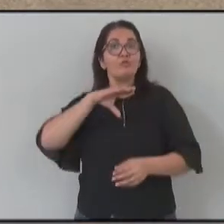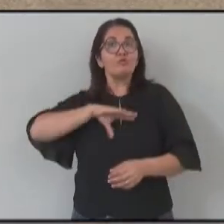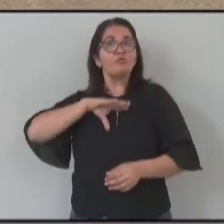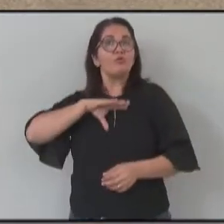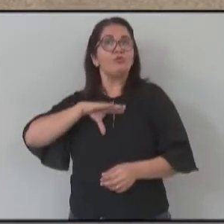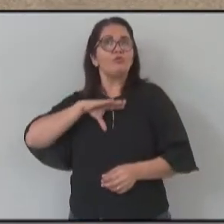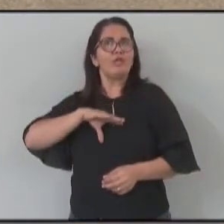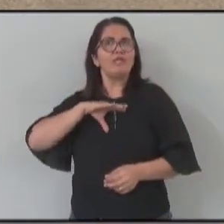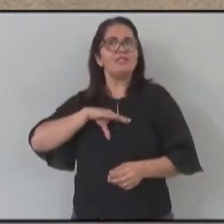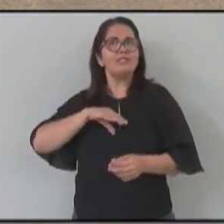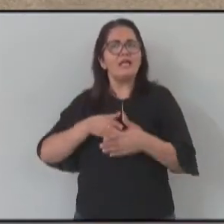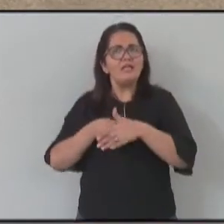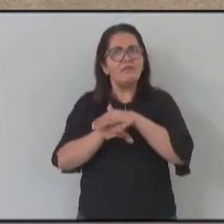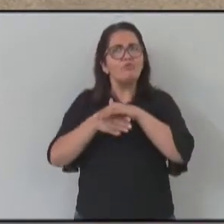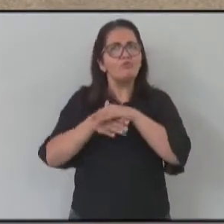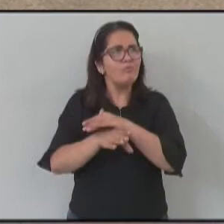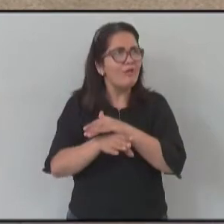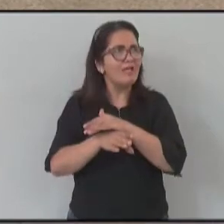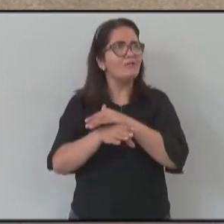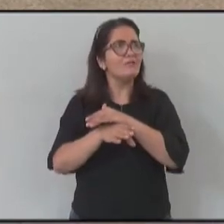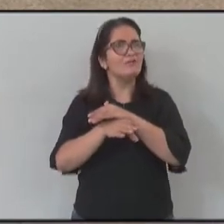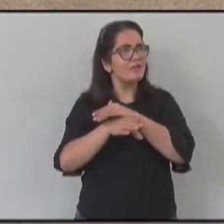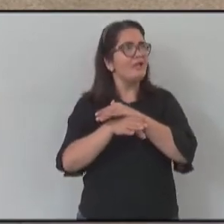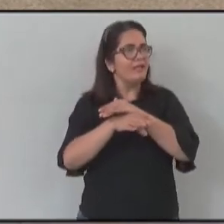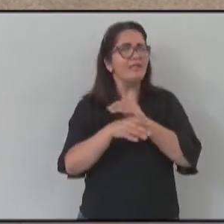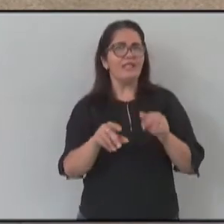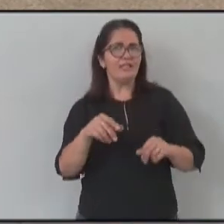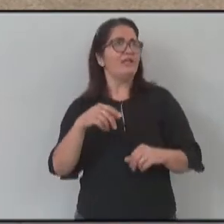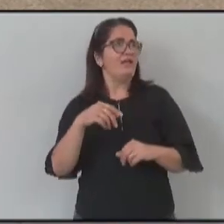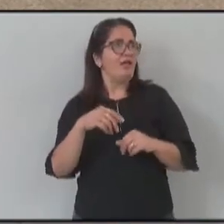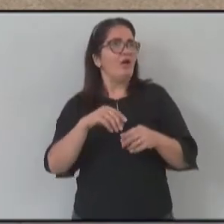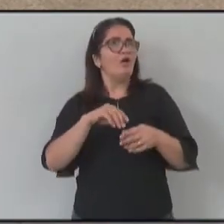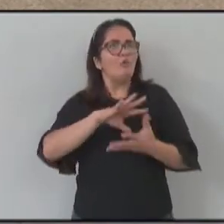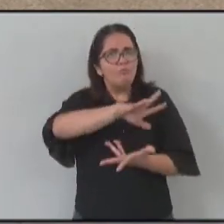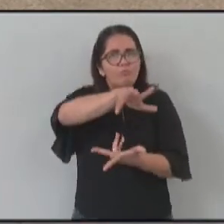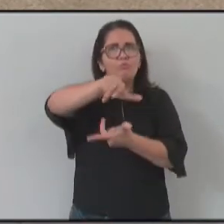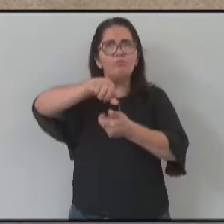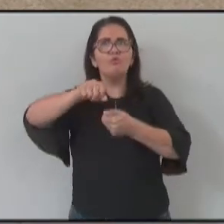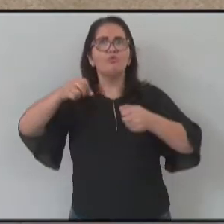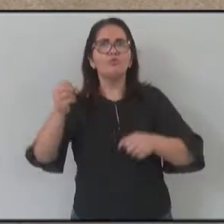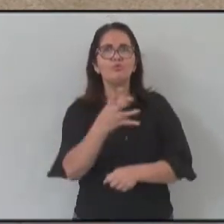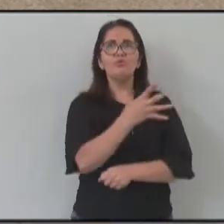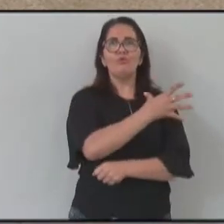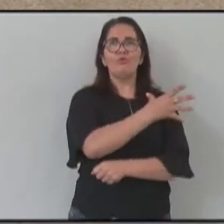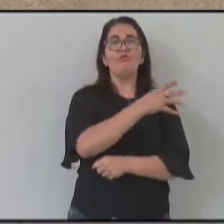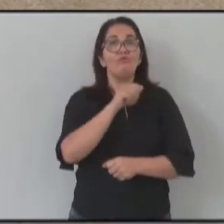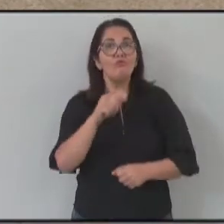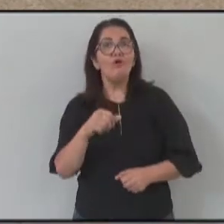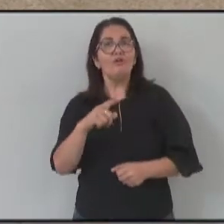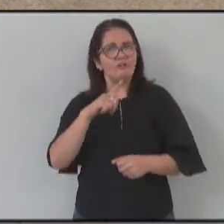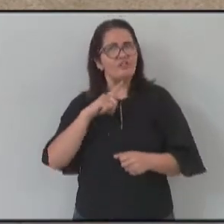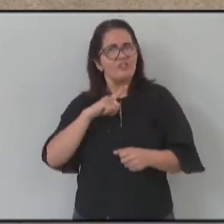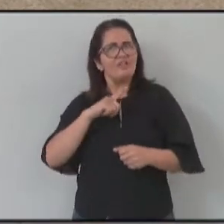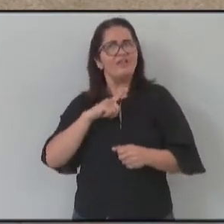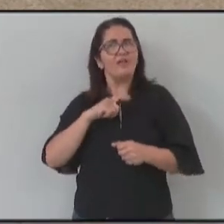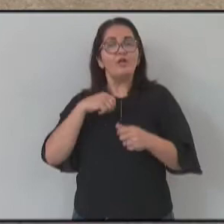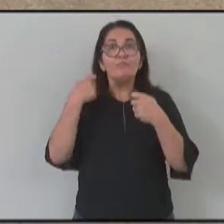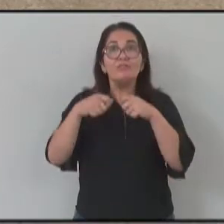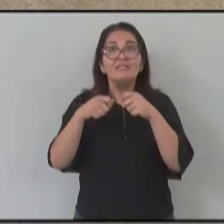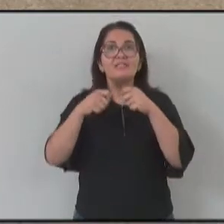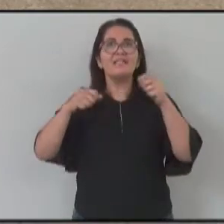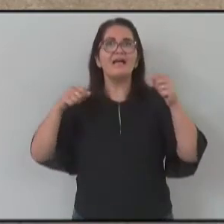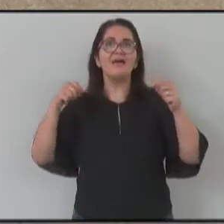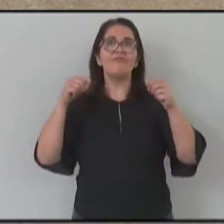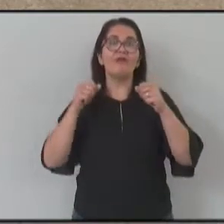ao continente. Eles viram também muitas plantas no mar, muitas algas marinhas, que